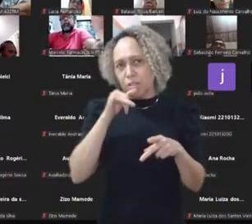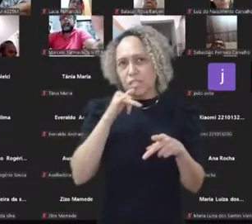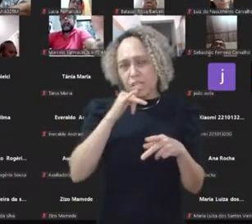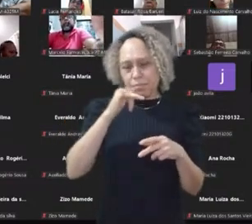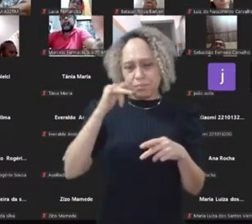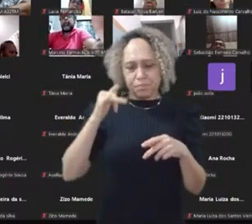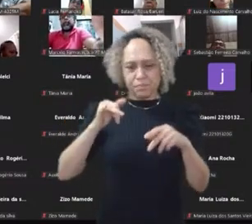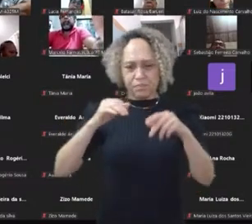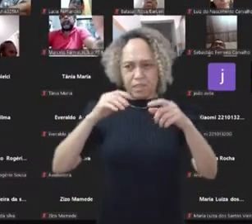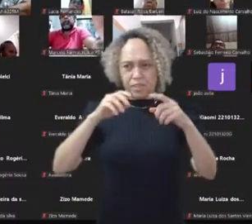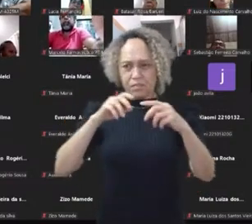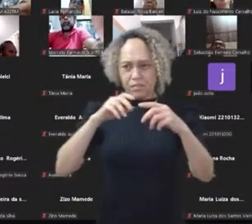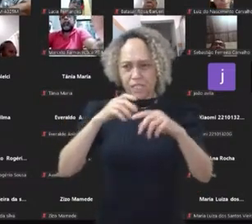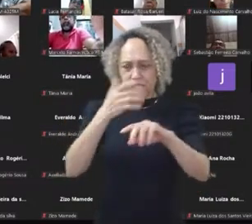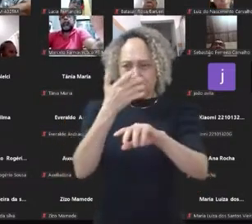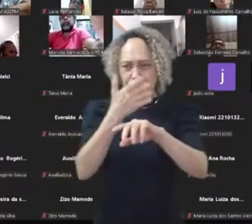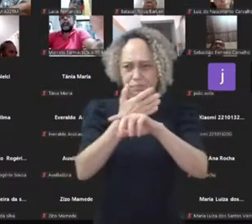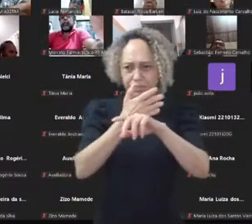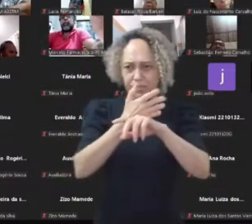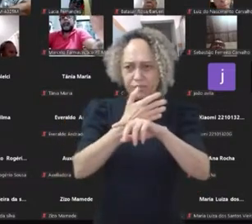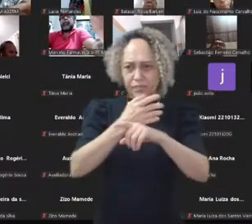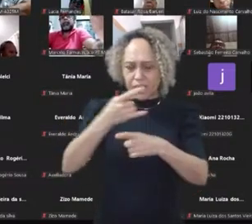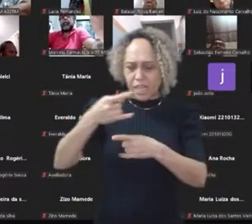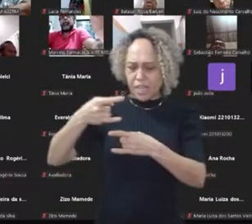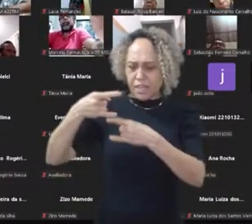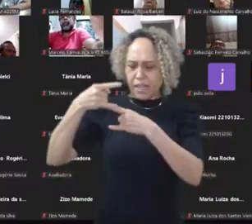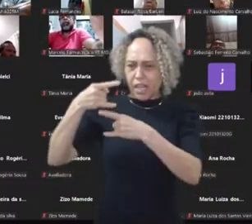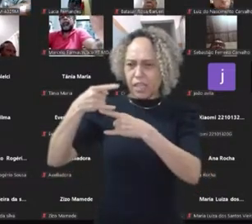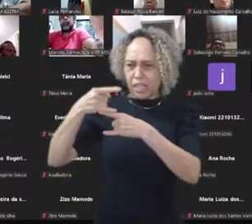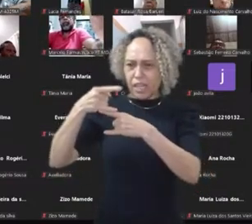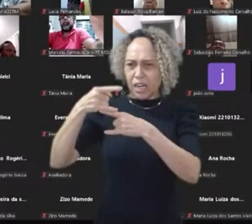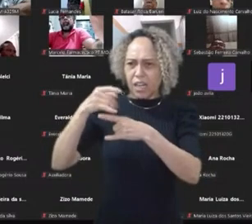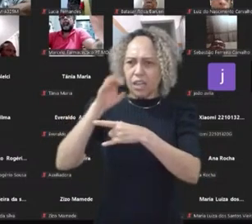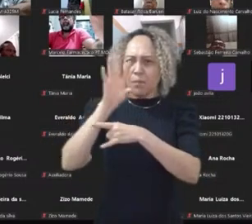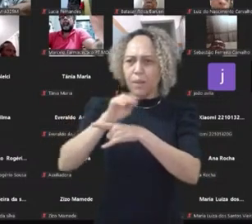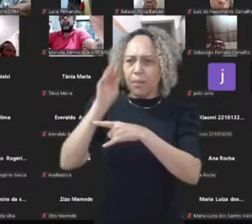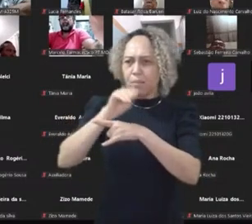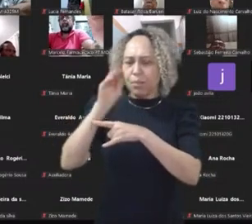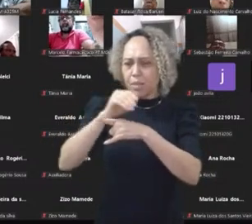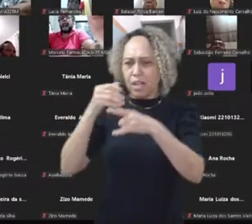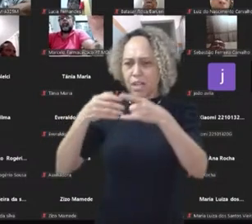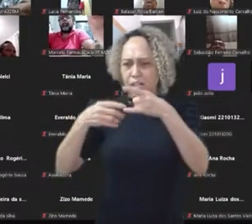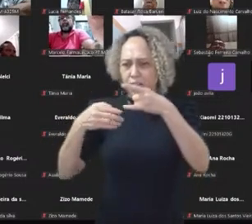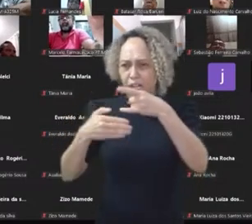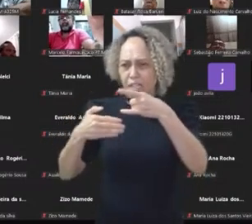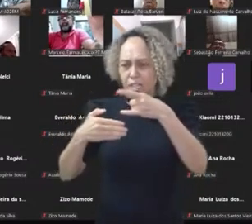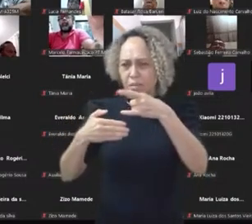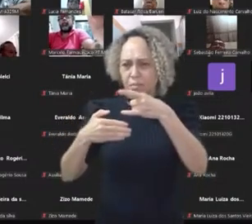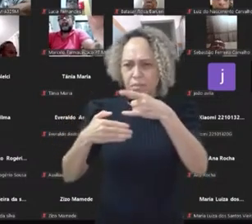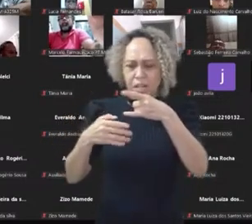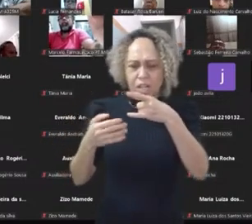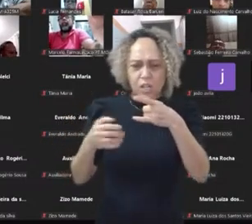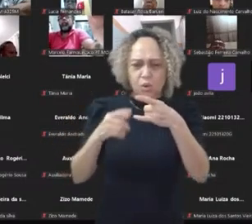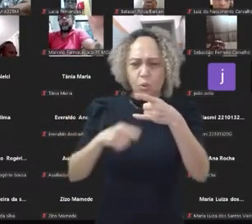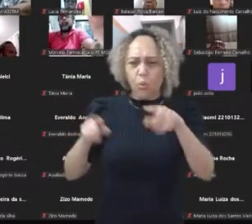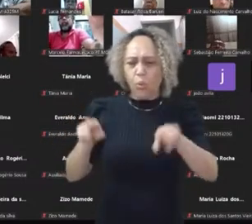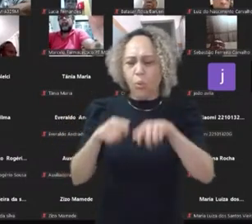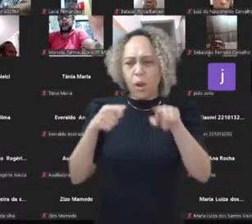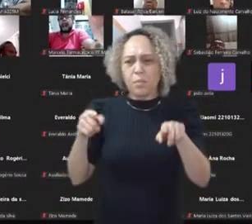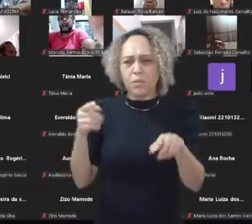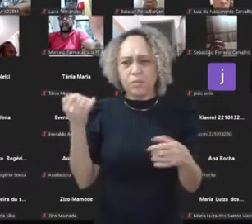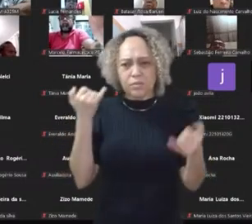paraas pra pessoa ficar olhando enquanto escuta eh e produzir muito conteúdo é o que eu falei aqui o bolsonarismo